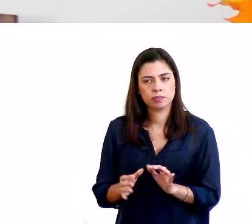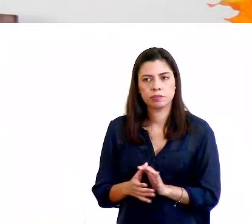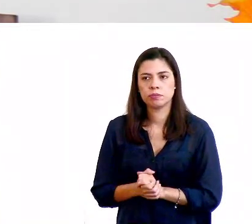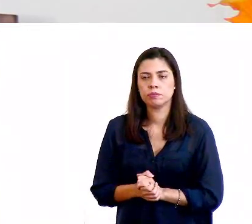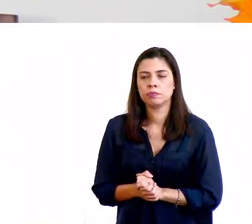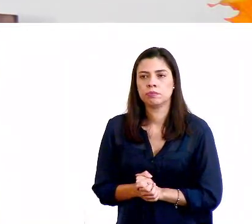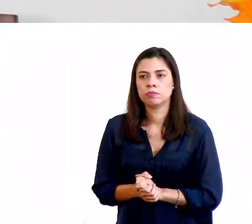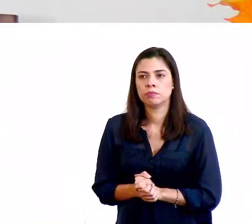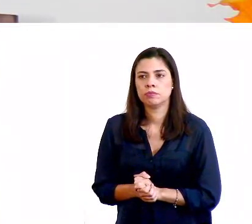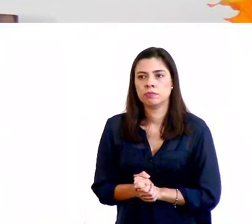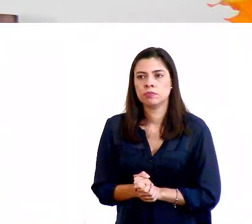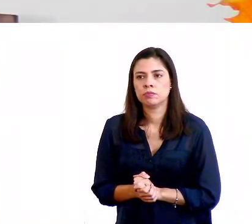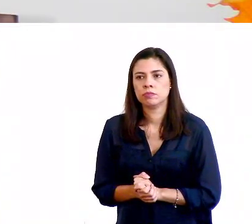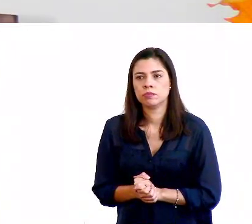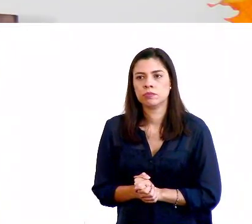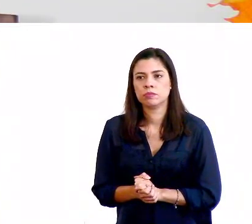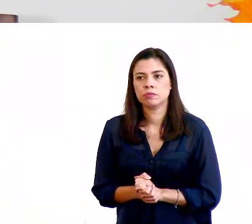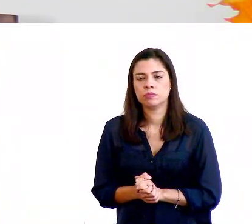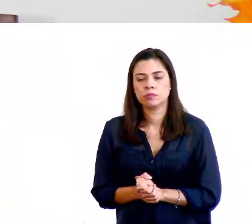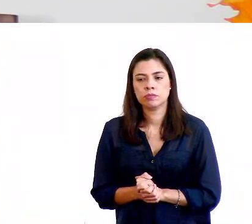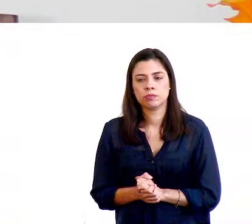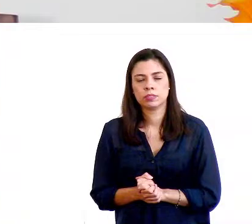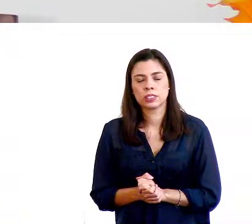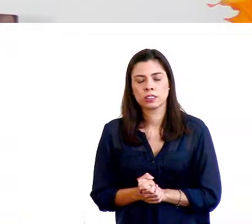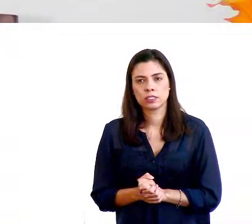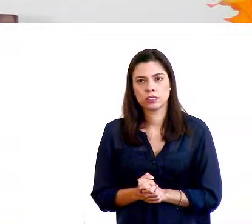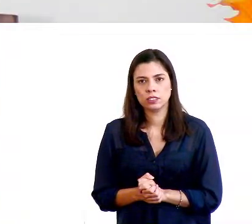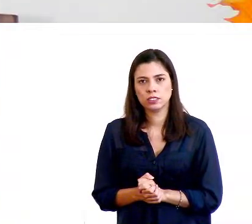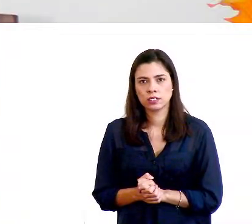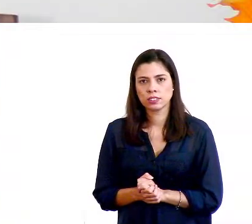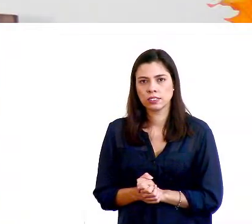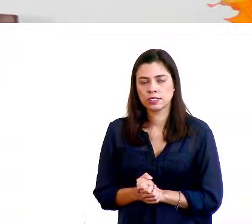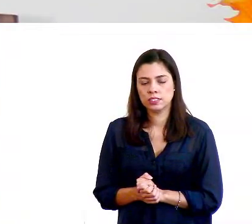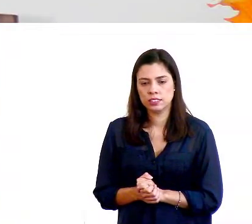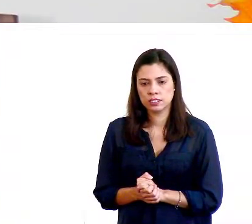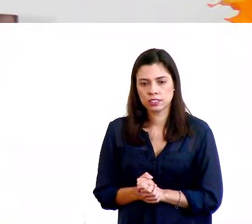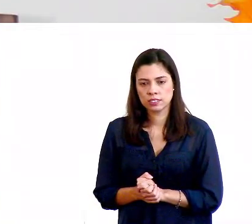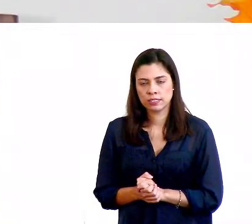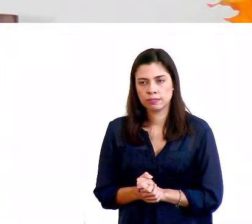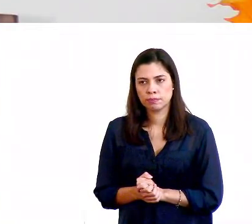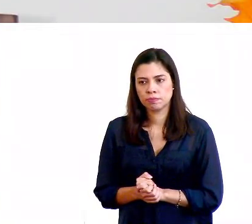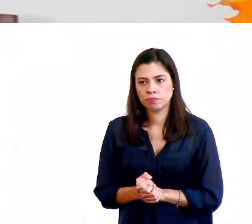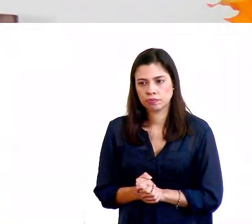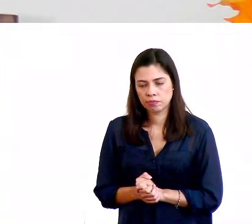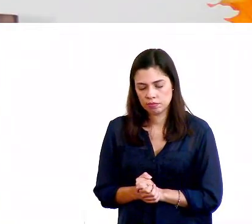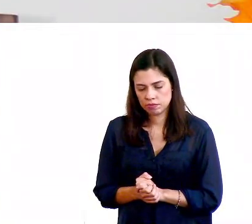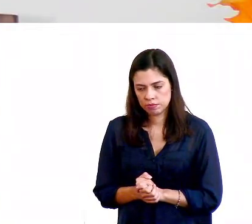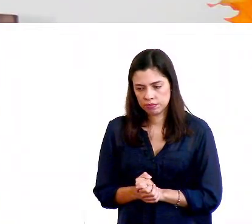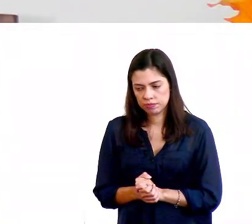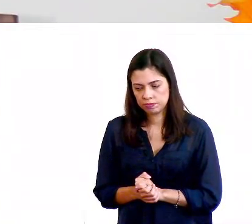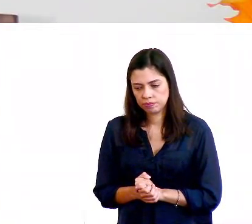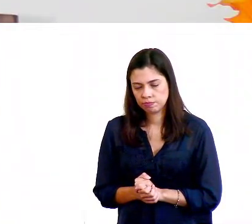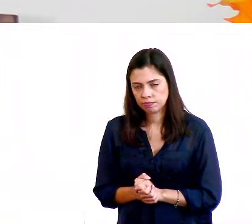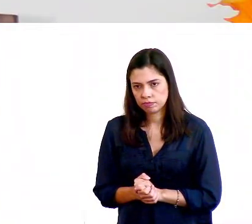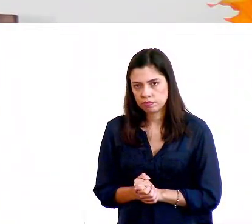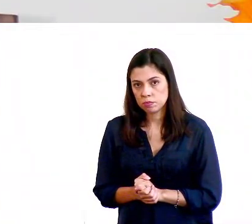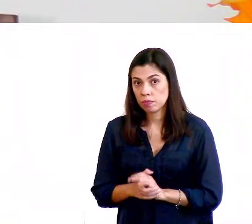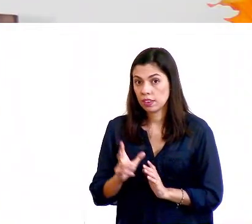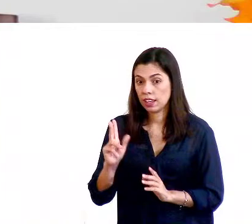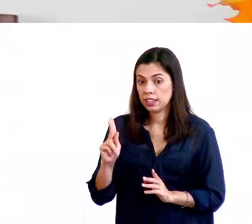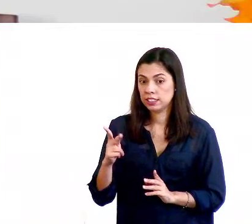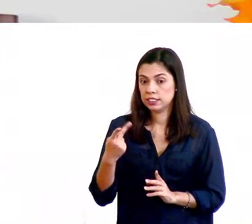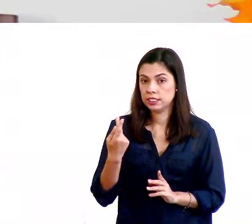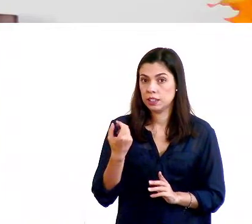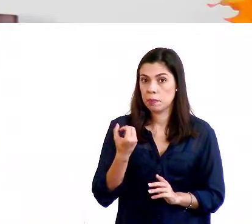bastasse toda essa descrição já absolutamente convincente, o autor ainda tem mais